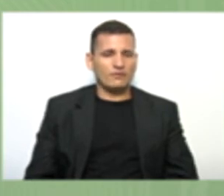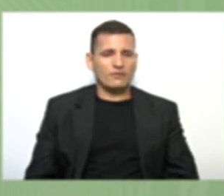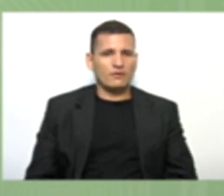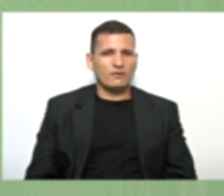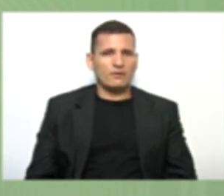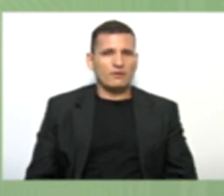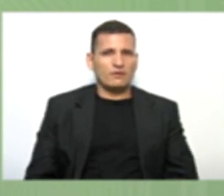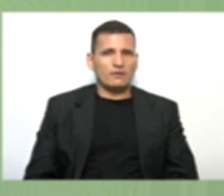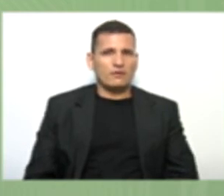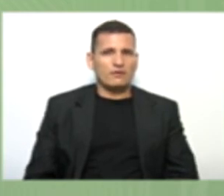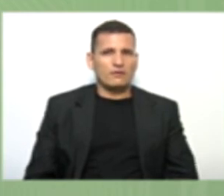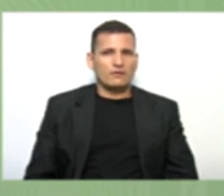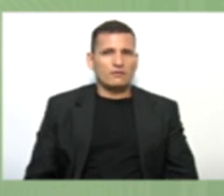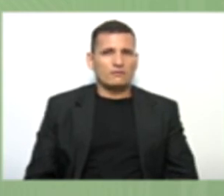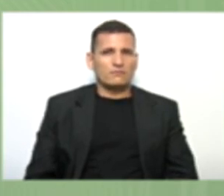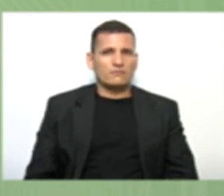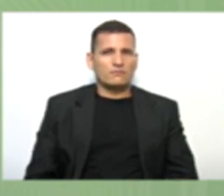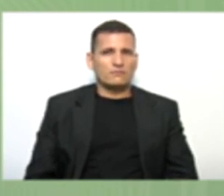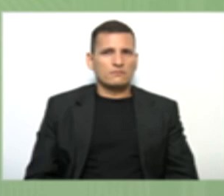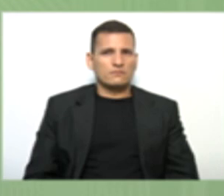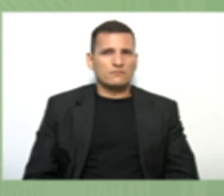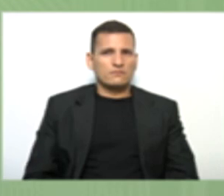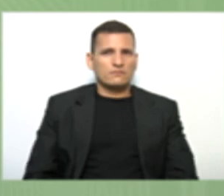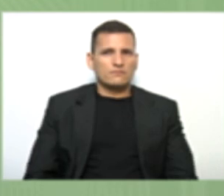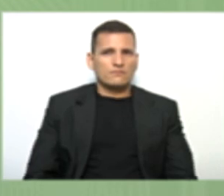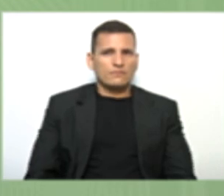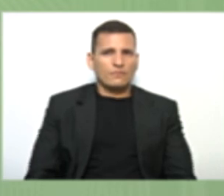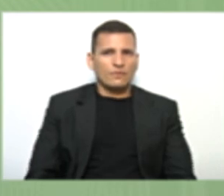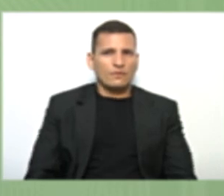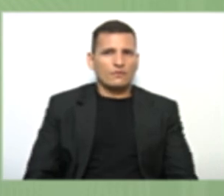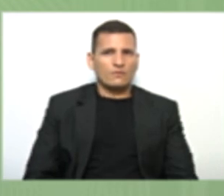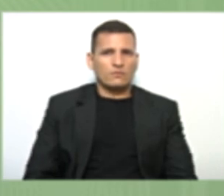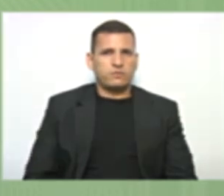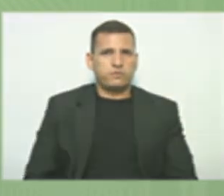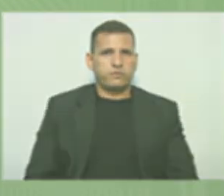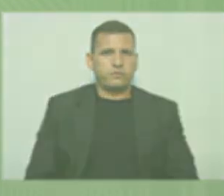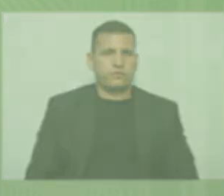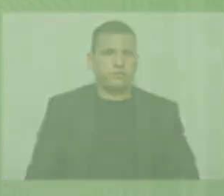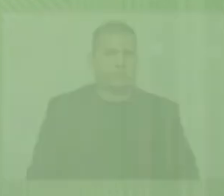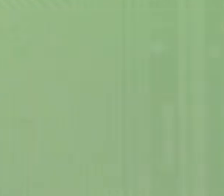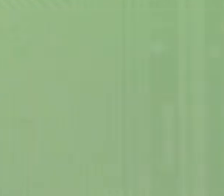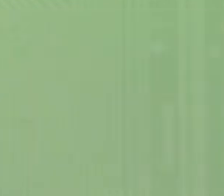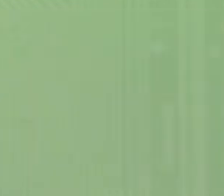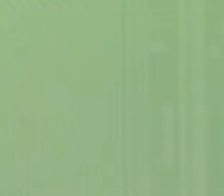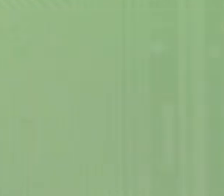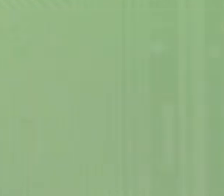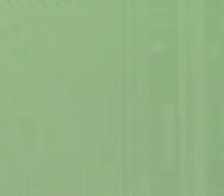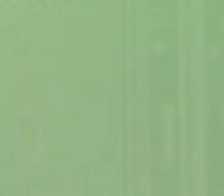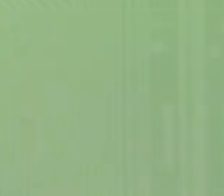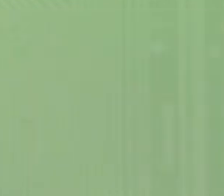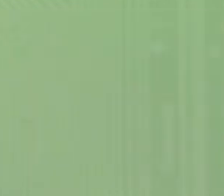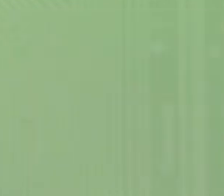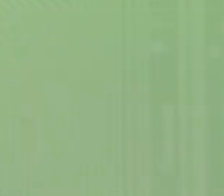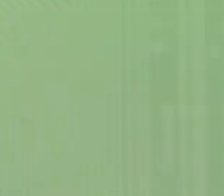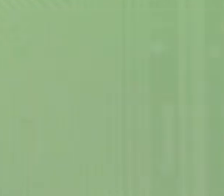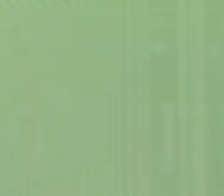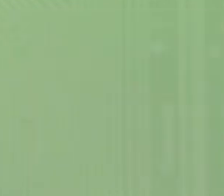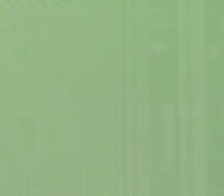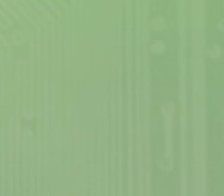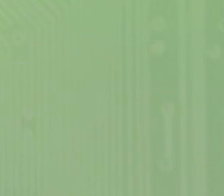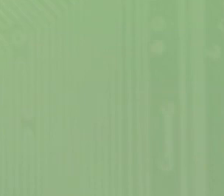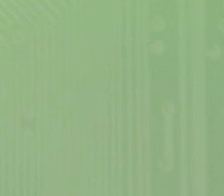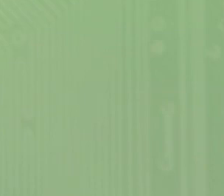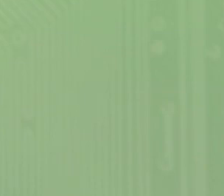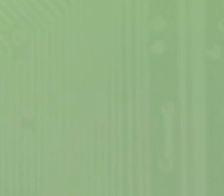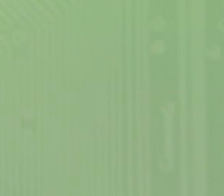as verificações para que não dê nenhum erro. Tá? Caso o usuário digite, sei lá, qualquer outra coisa que não seja 1 e quit. Aí eu